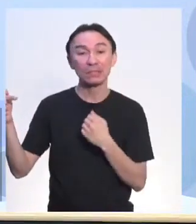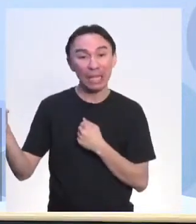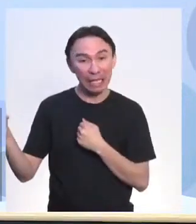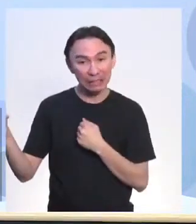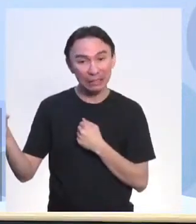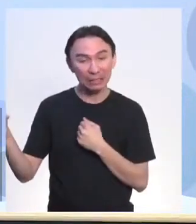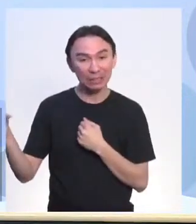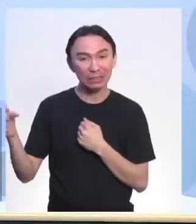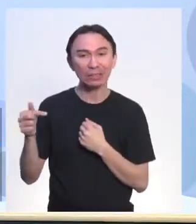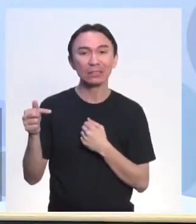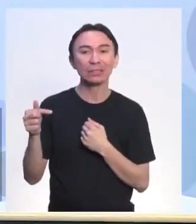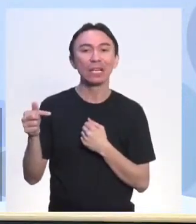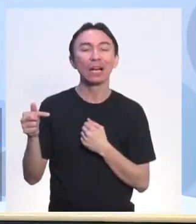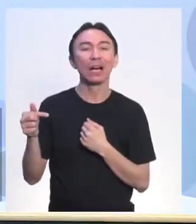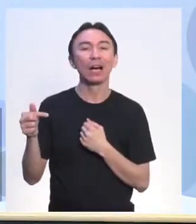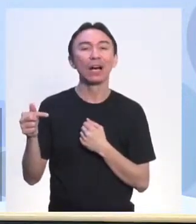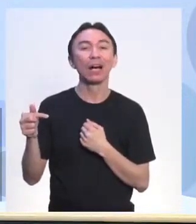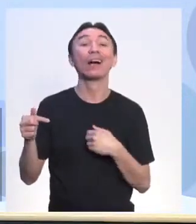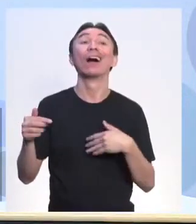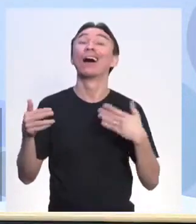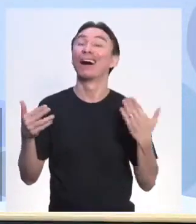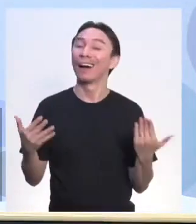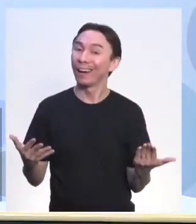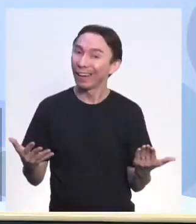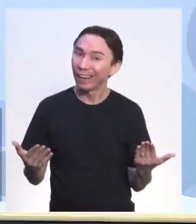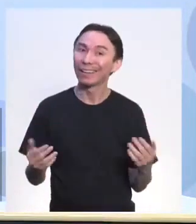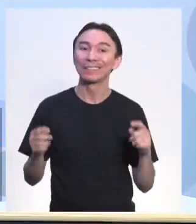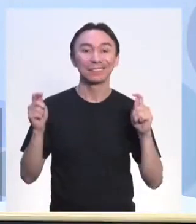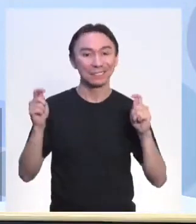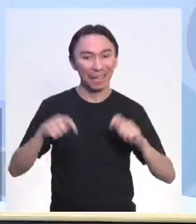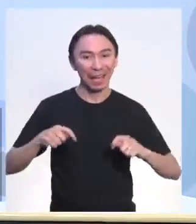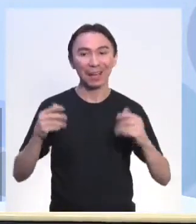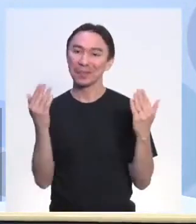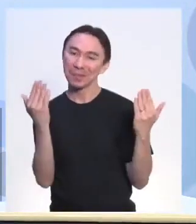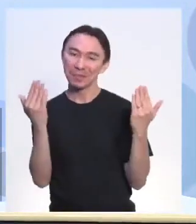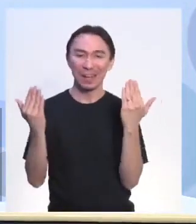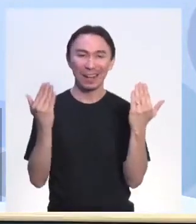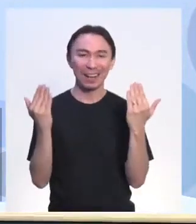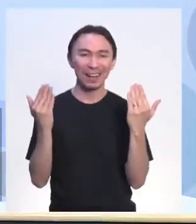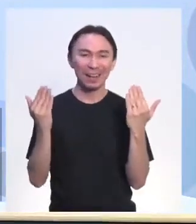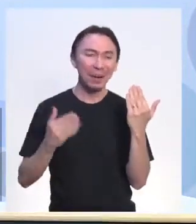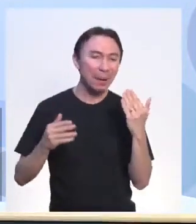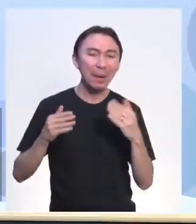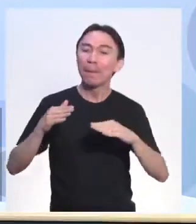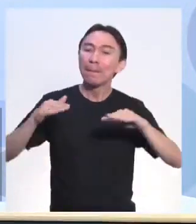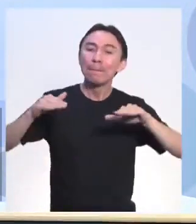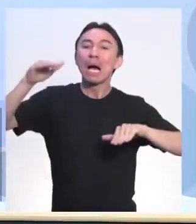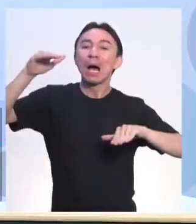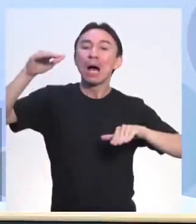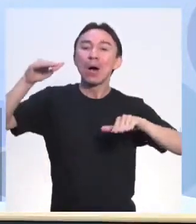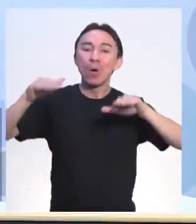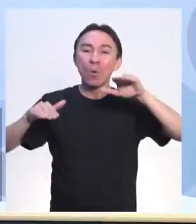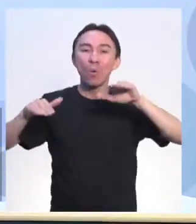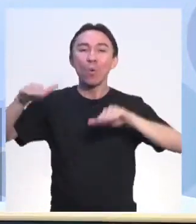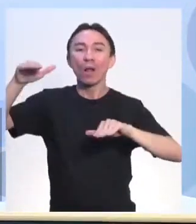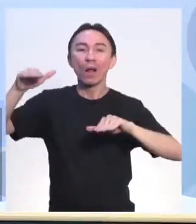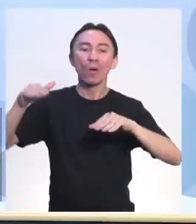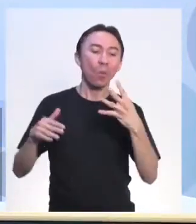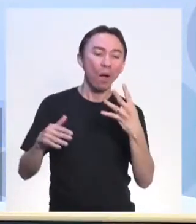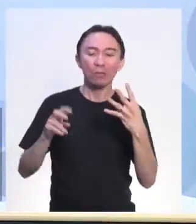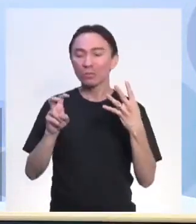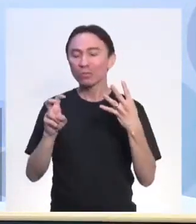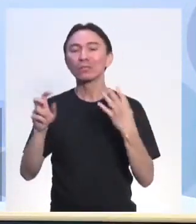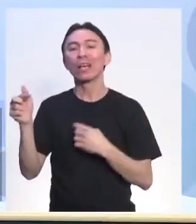tenho 7. Opa, agora já posso comparar, né? Qual deles é maior? 4, 5 ou